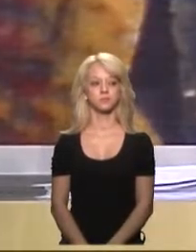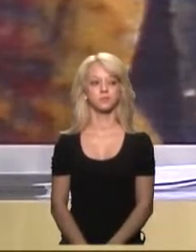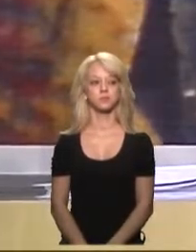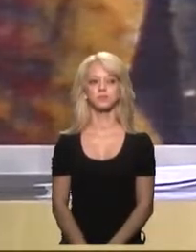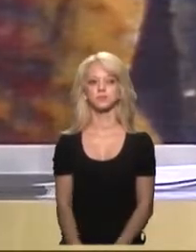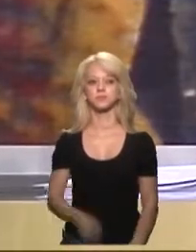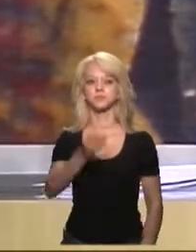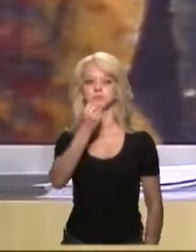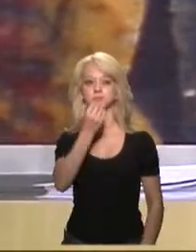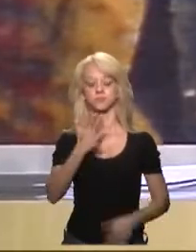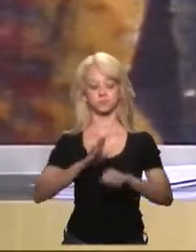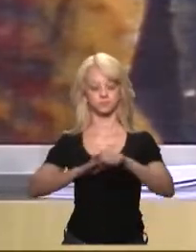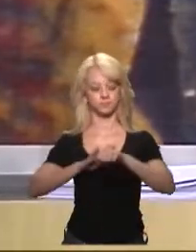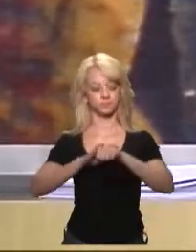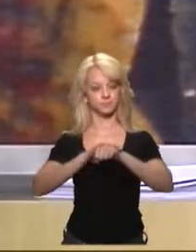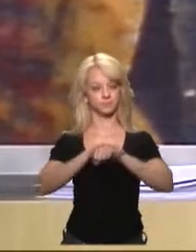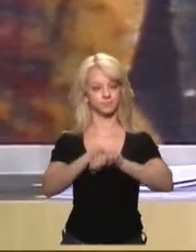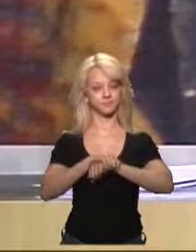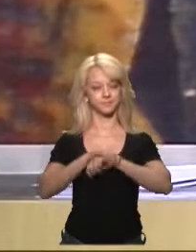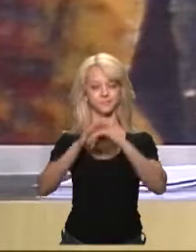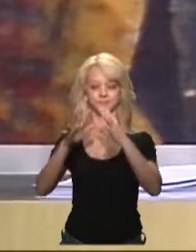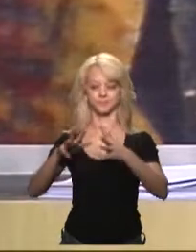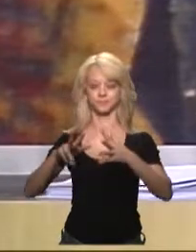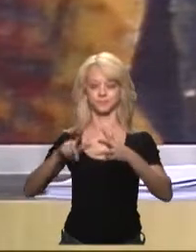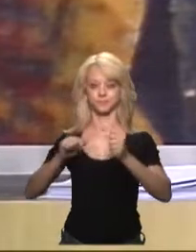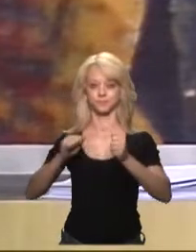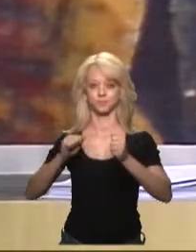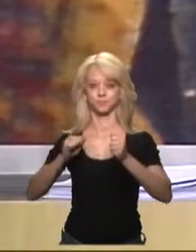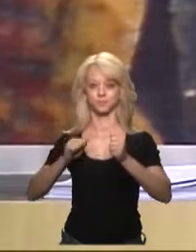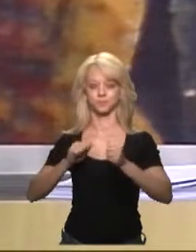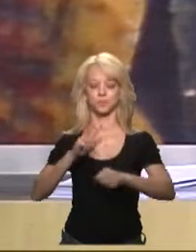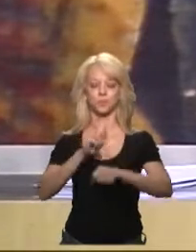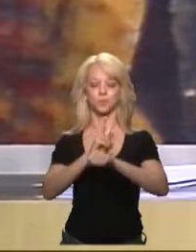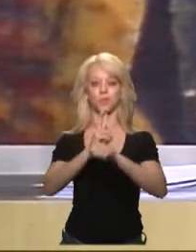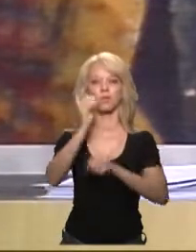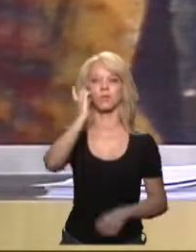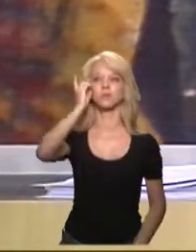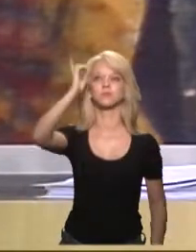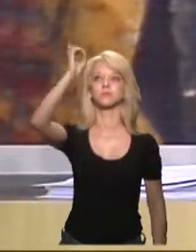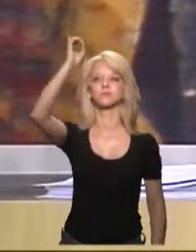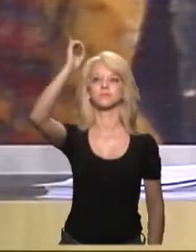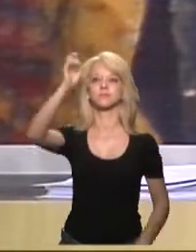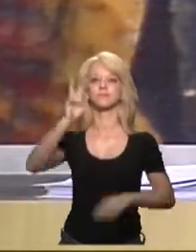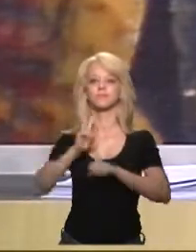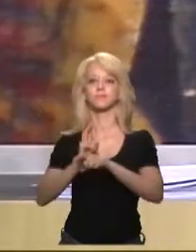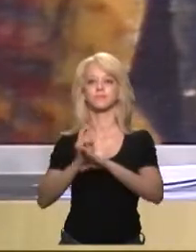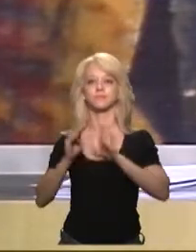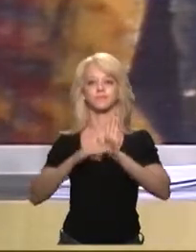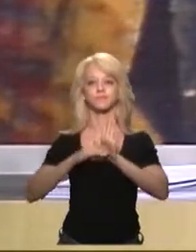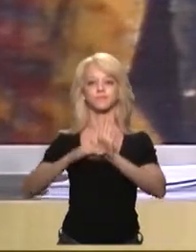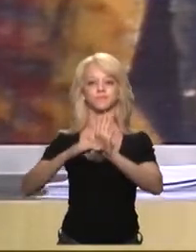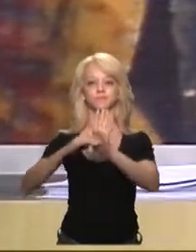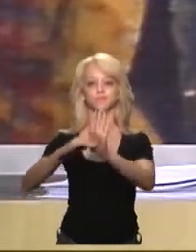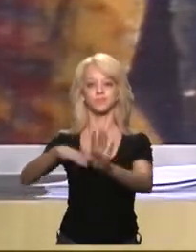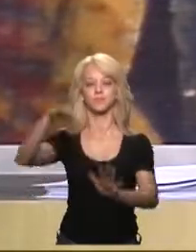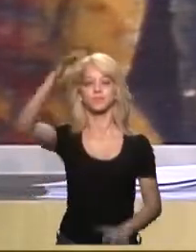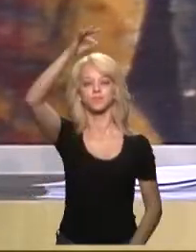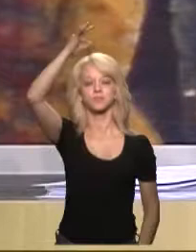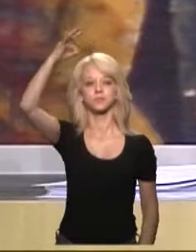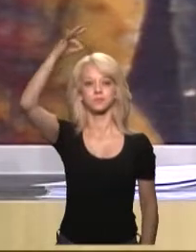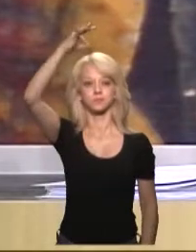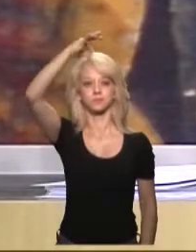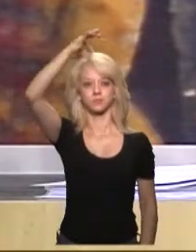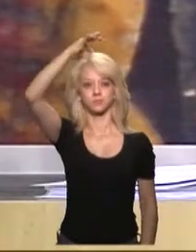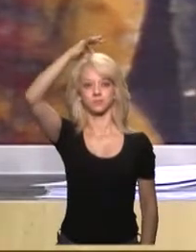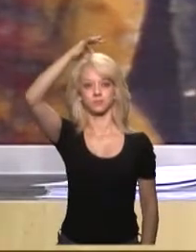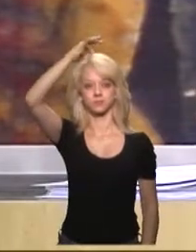Uma boa noite a todos. Sob a proteção de Deus e contando com a intercessão de São Francisco das Chagas, padroeiro de Taubaté,